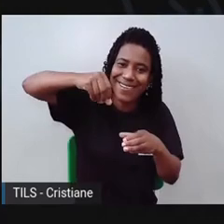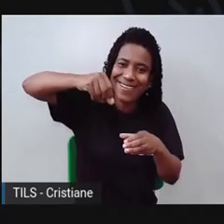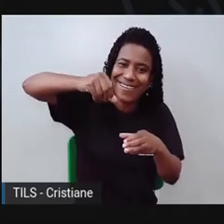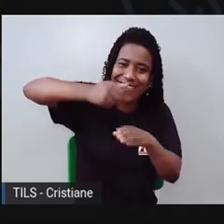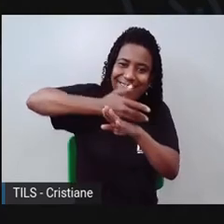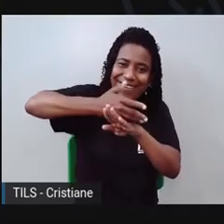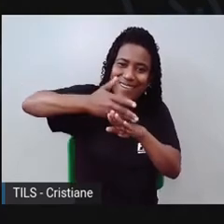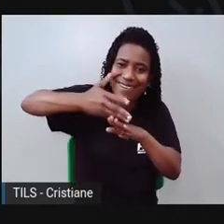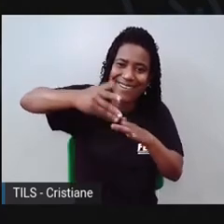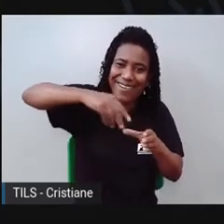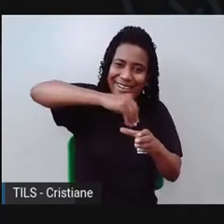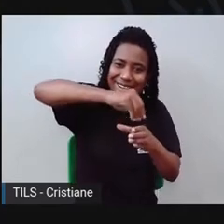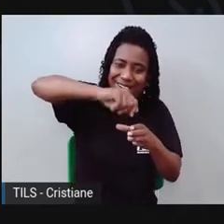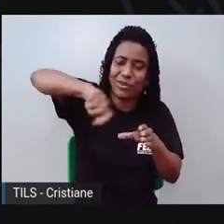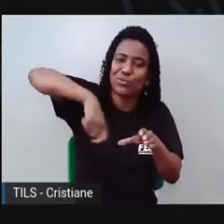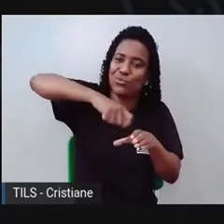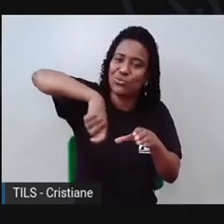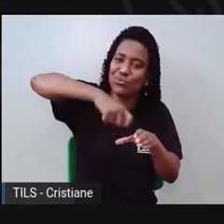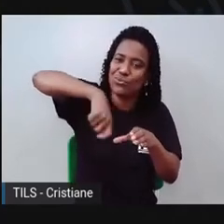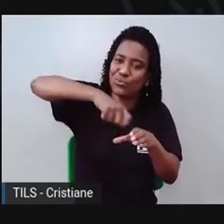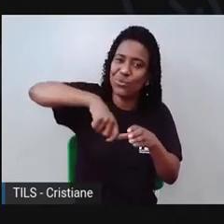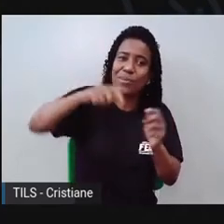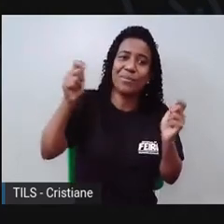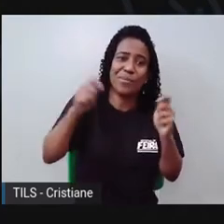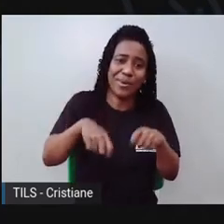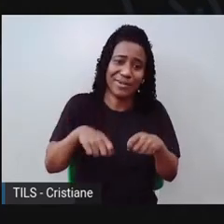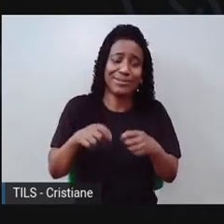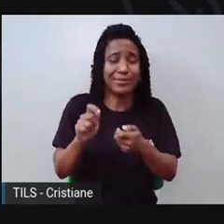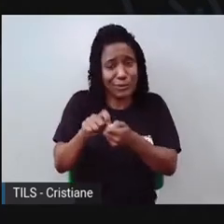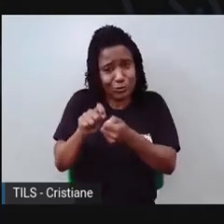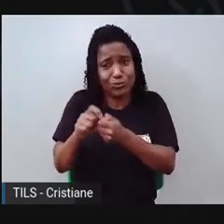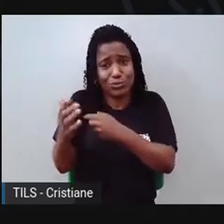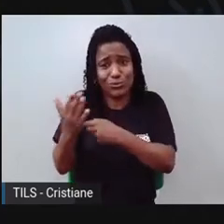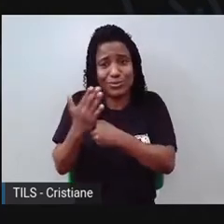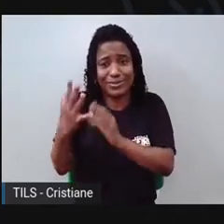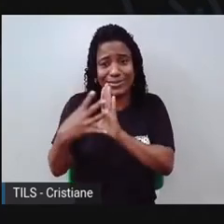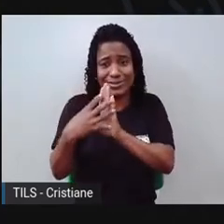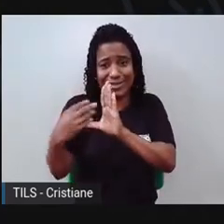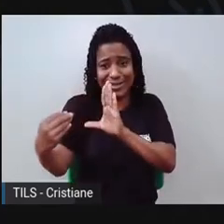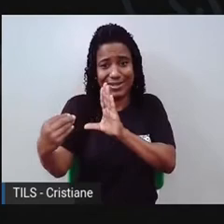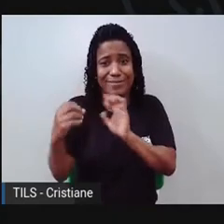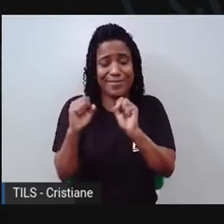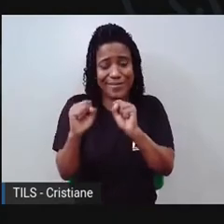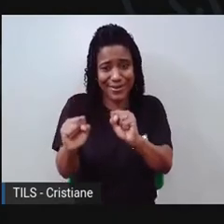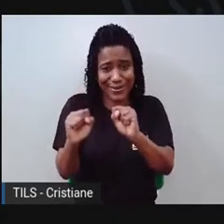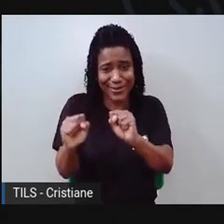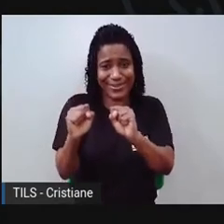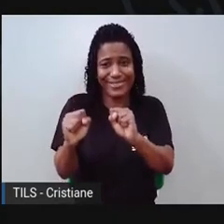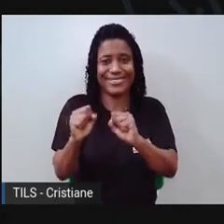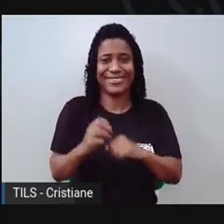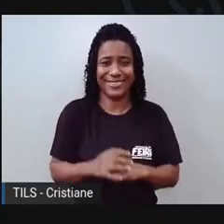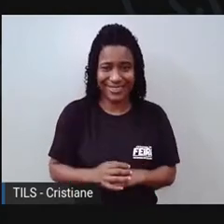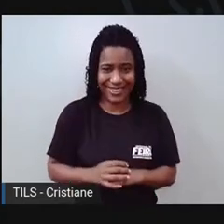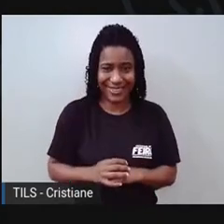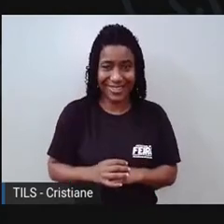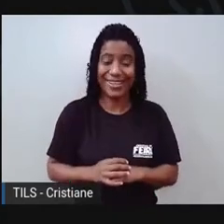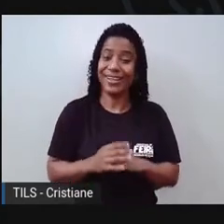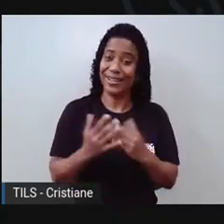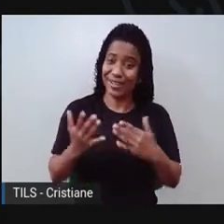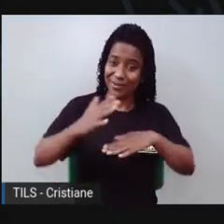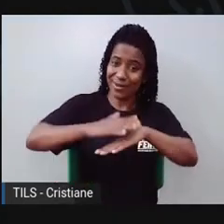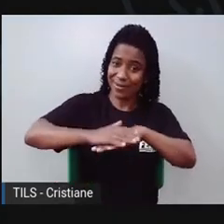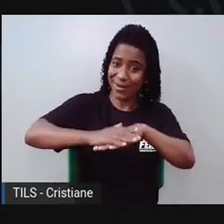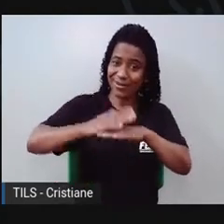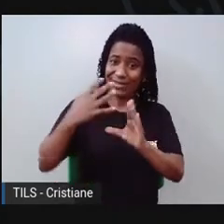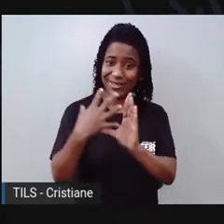aí, quando a gente for fazendo as pecinhas, aí começa a fazer junto, passo a passo. Tudo que a Pró fizer, você